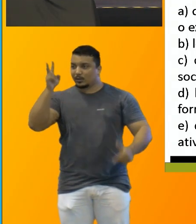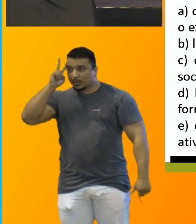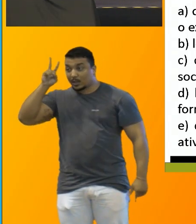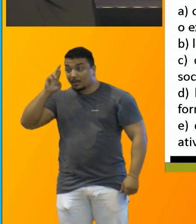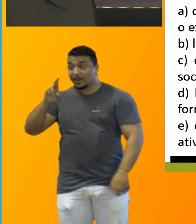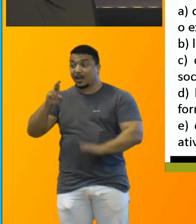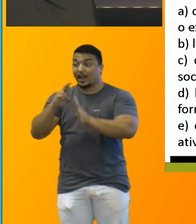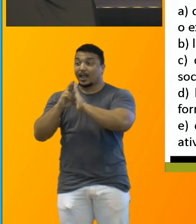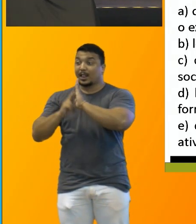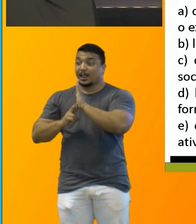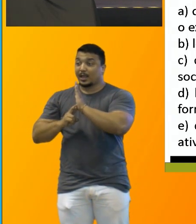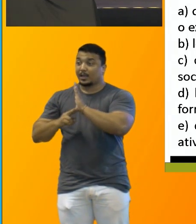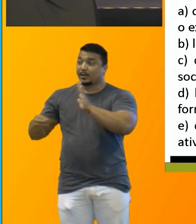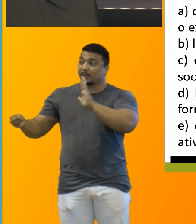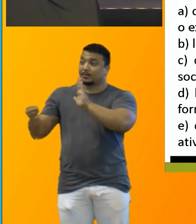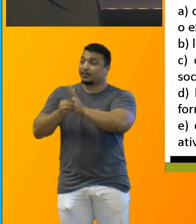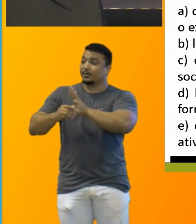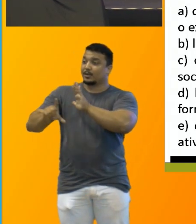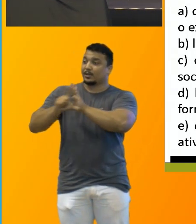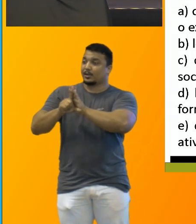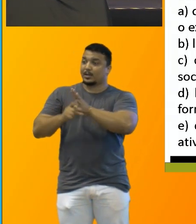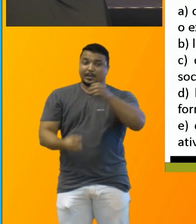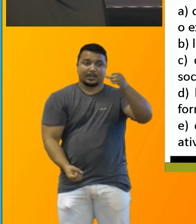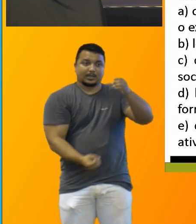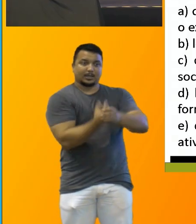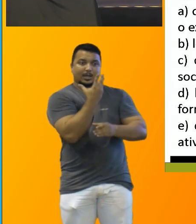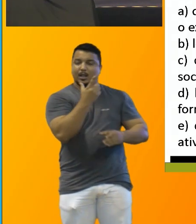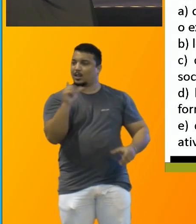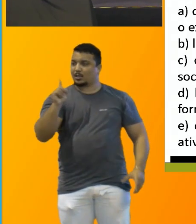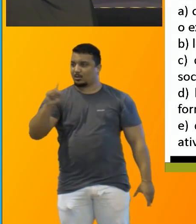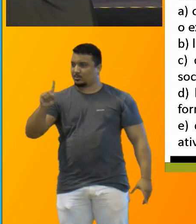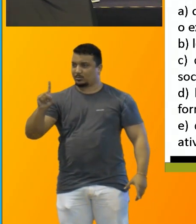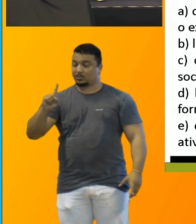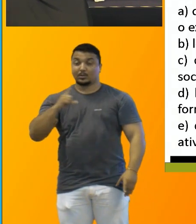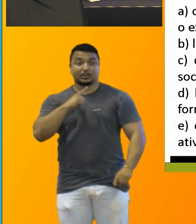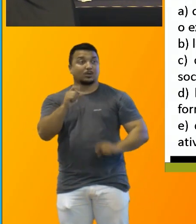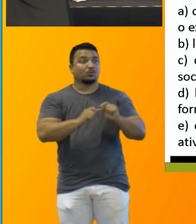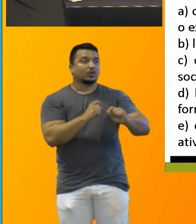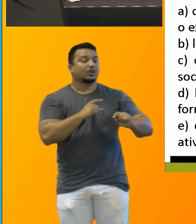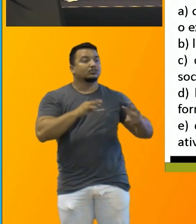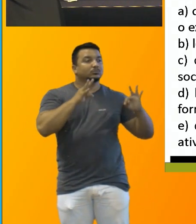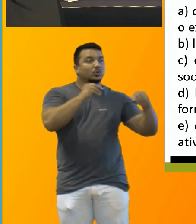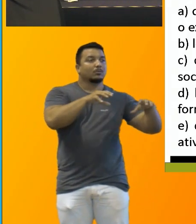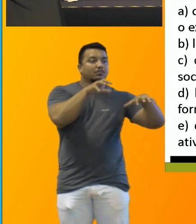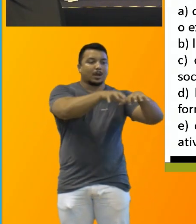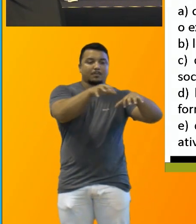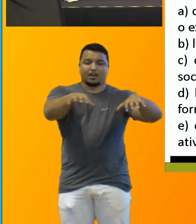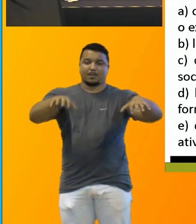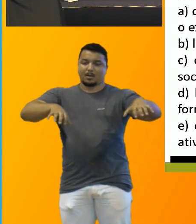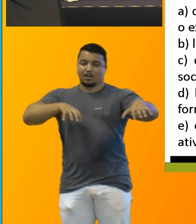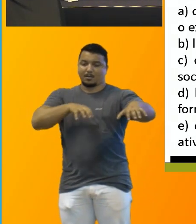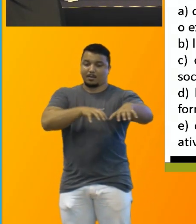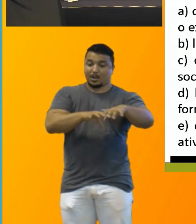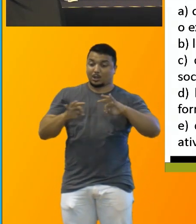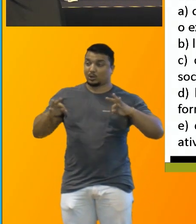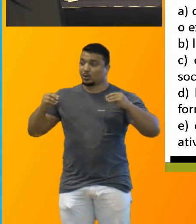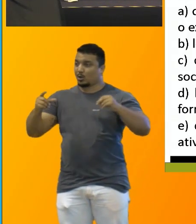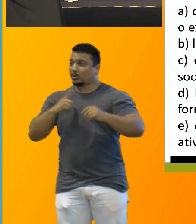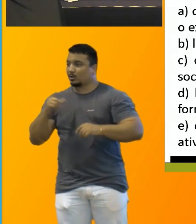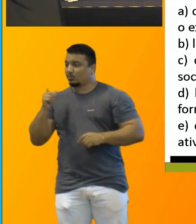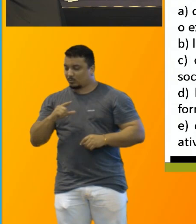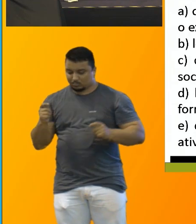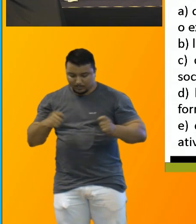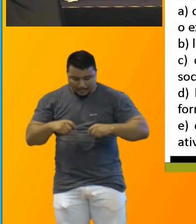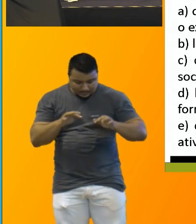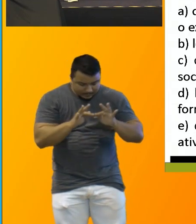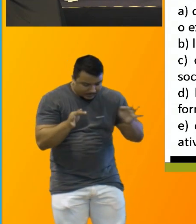disse? Regulamentação, não foi criação. Em todos os seus setores. Todas elas têm sido